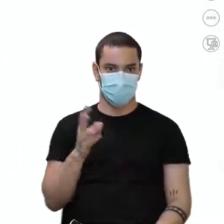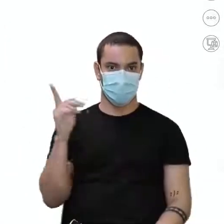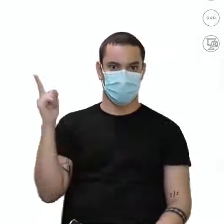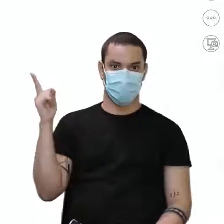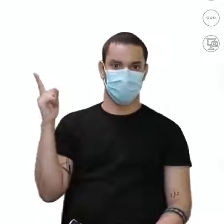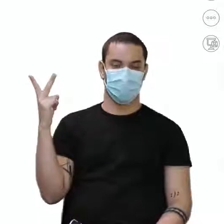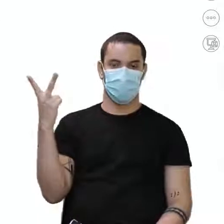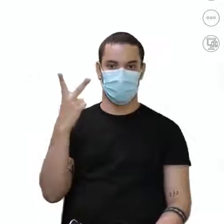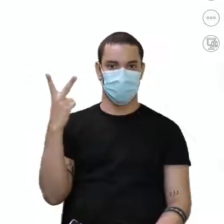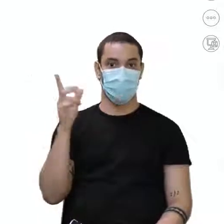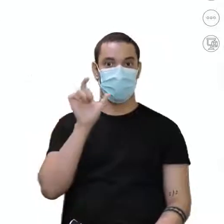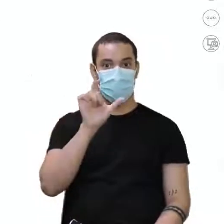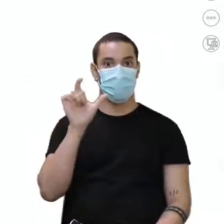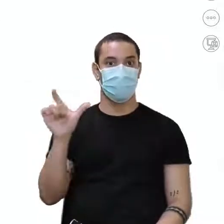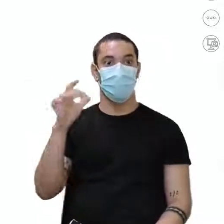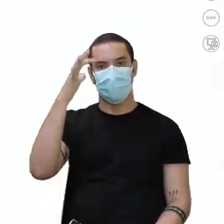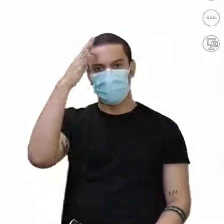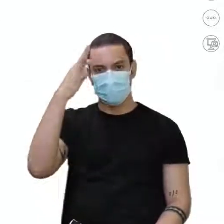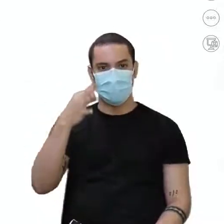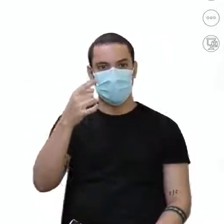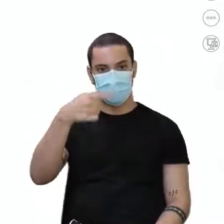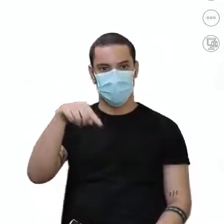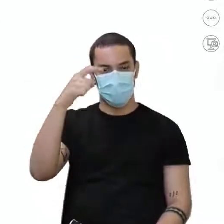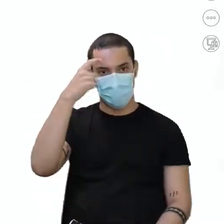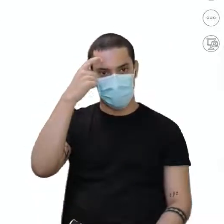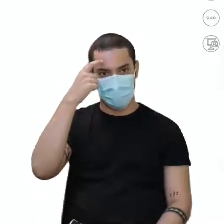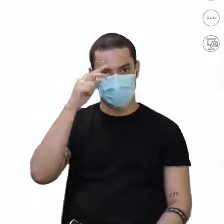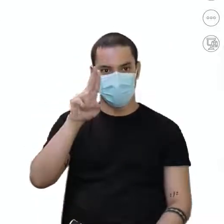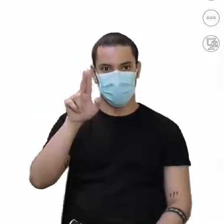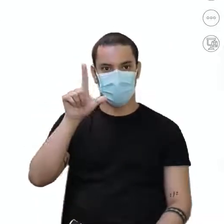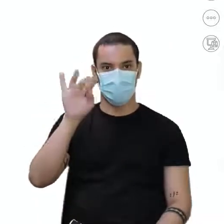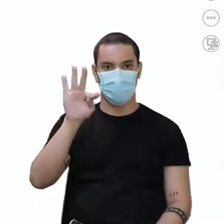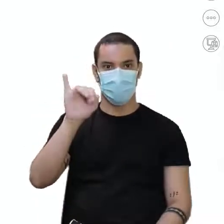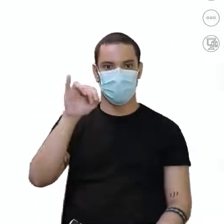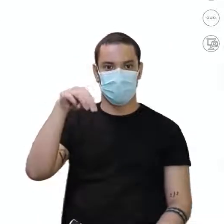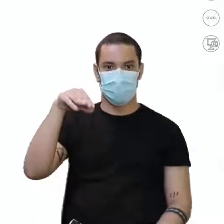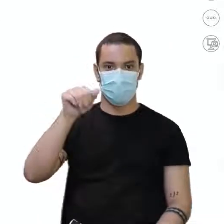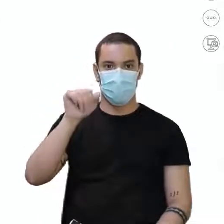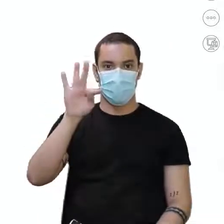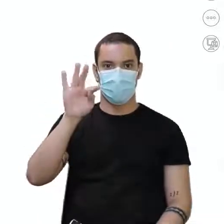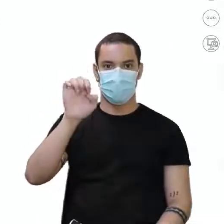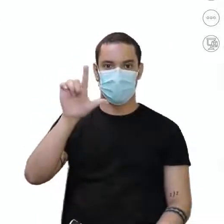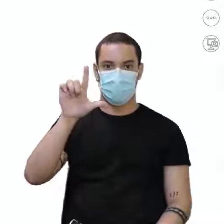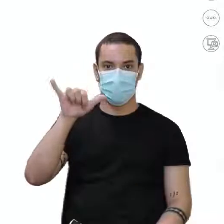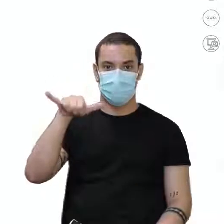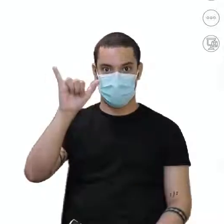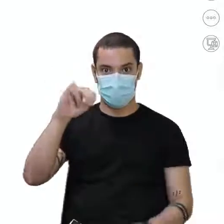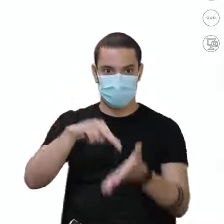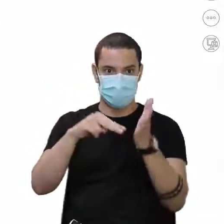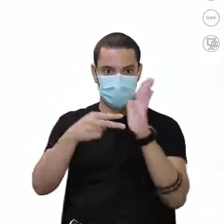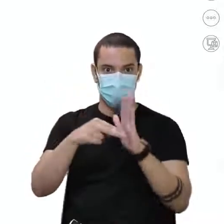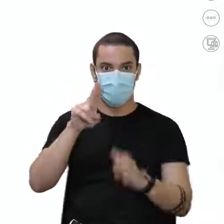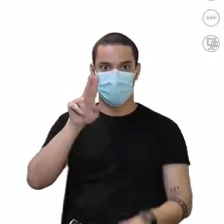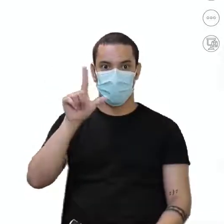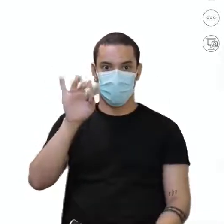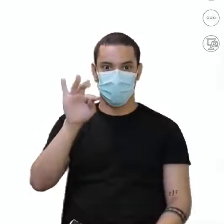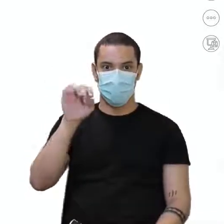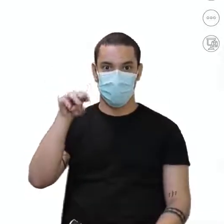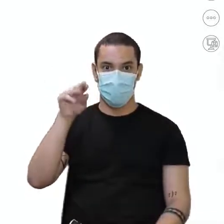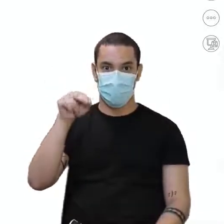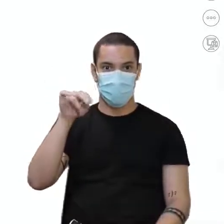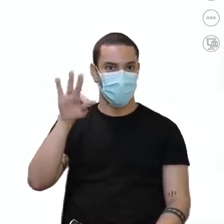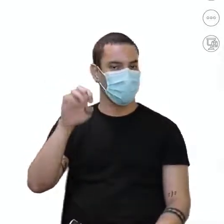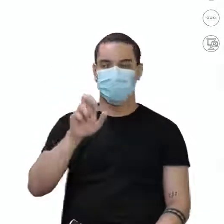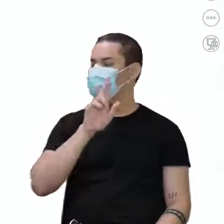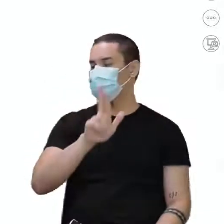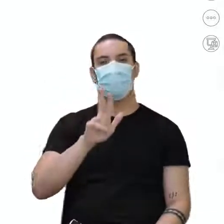ultimately e lately. Eu tenho certeza que todos pensaram que ultimately seria ultimamente, mas não é. Essa palavra aqui é um false friend, deve ter